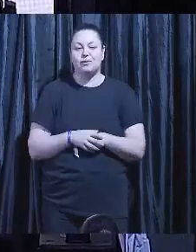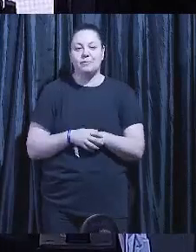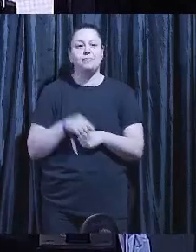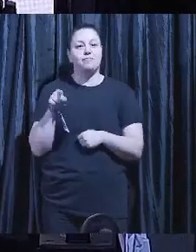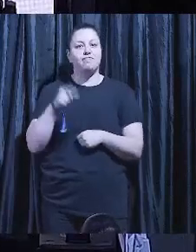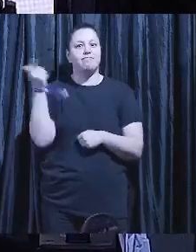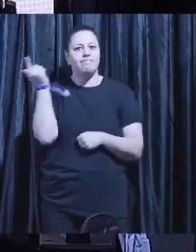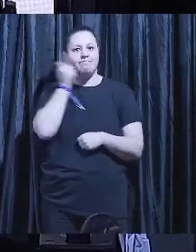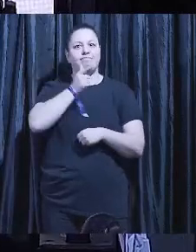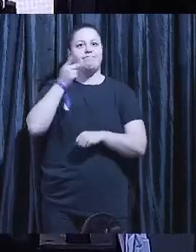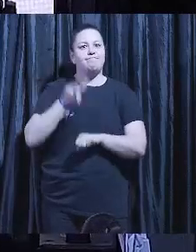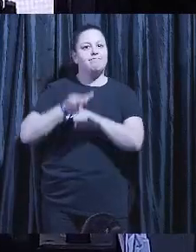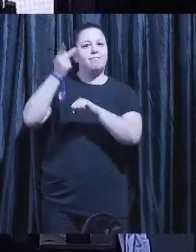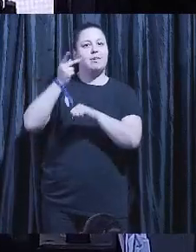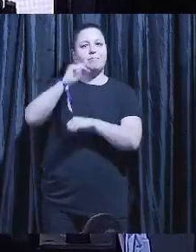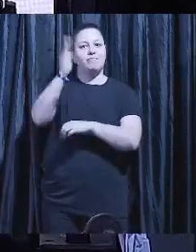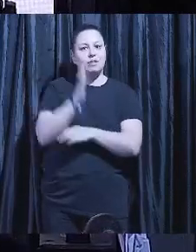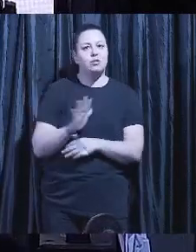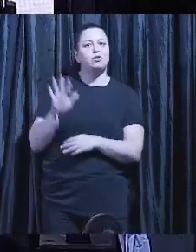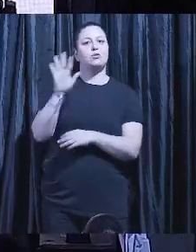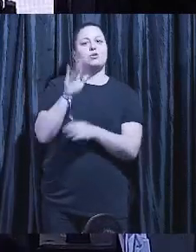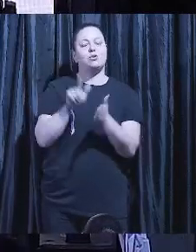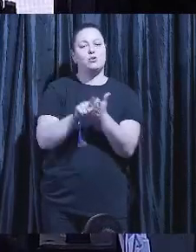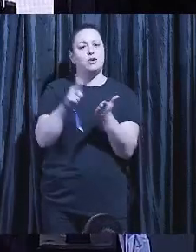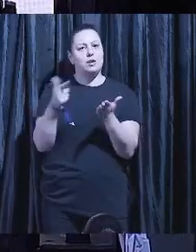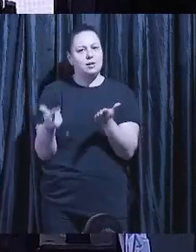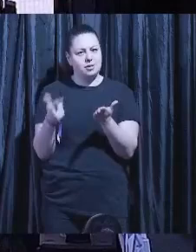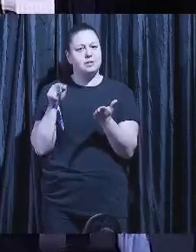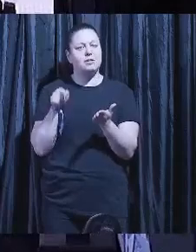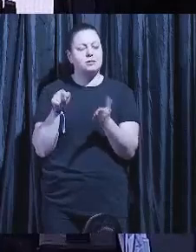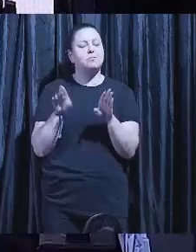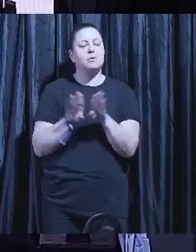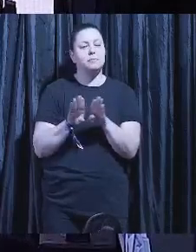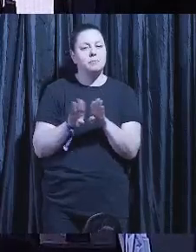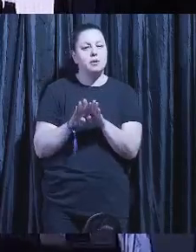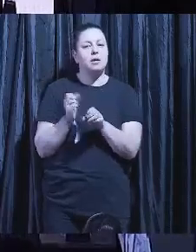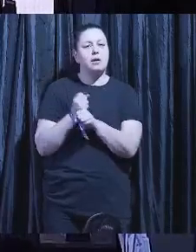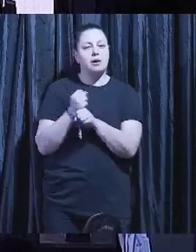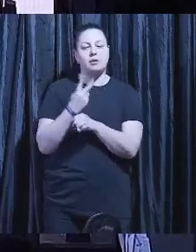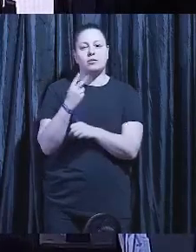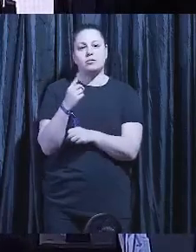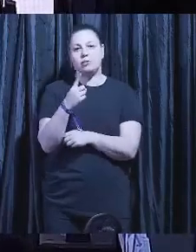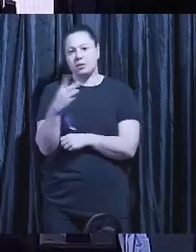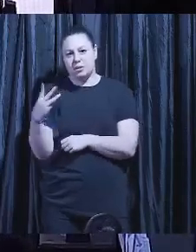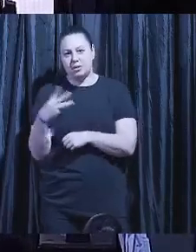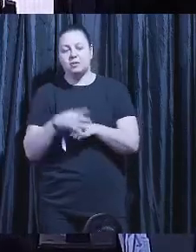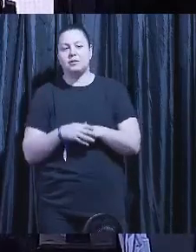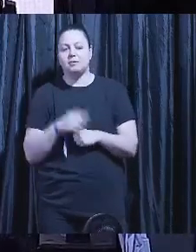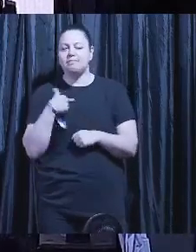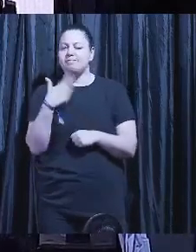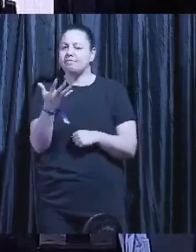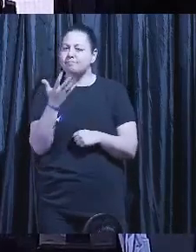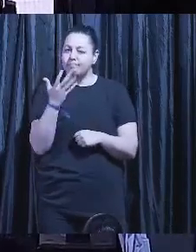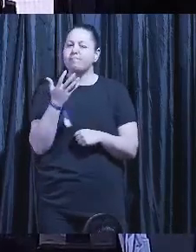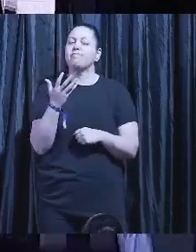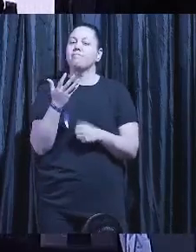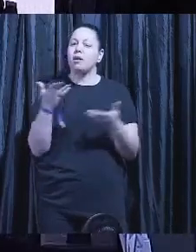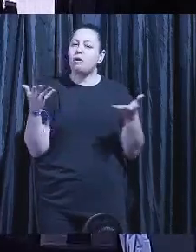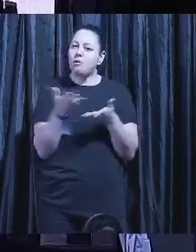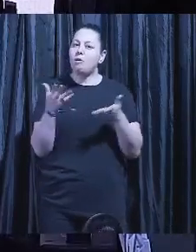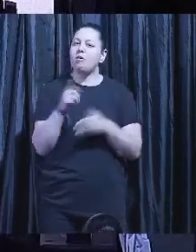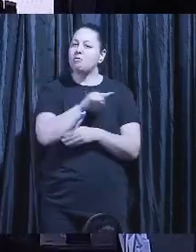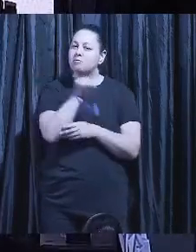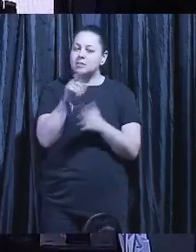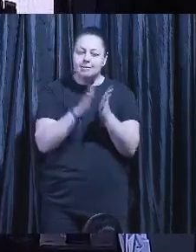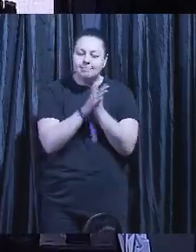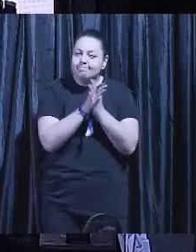ganhadora do Prêmio Nacional de Jornalismo Abdias do Nascimento em 2013. Eu quero que vocês abram a mão, esquenta